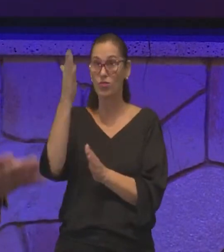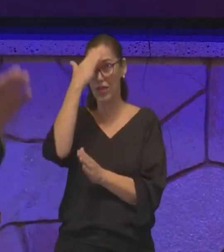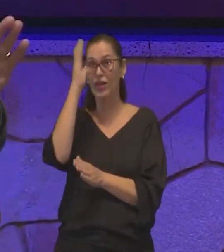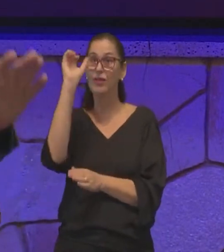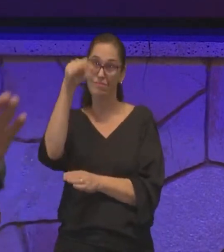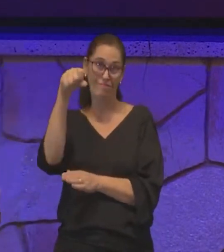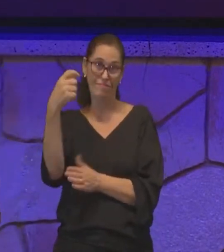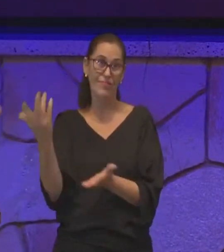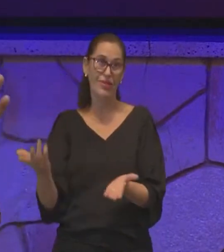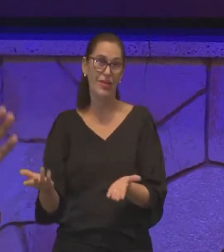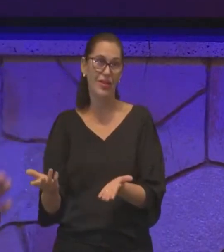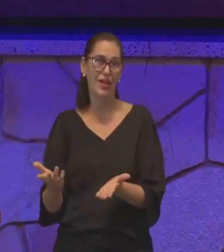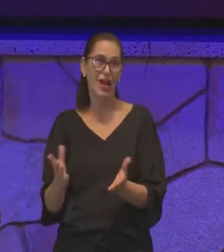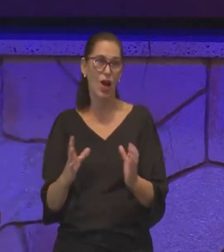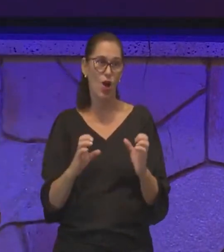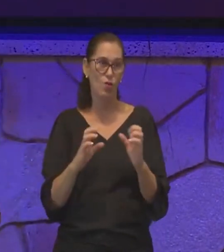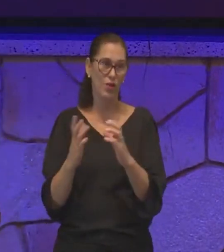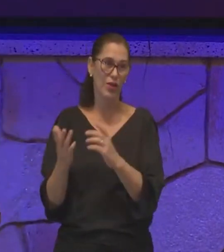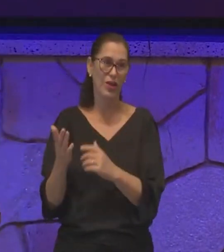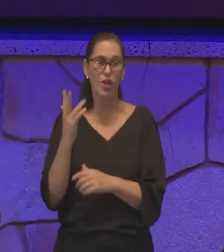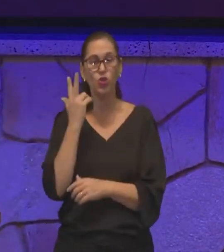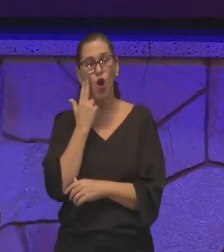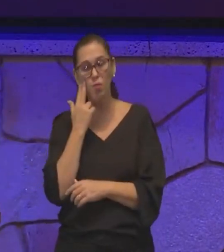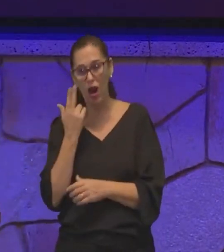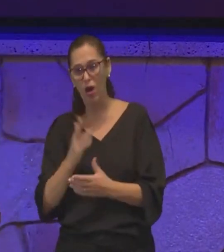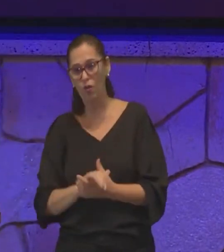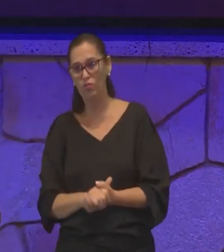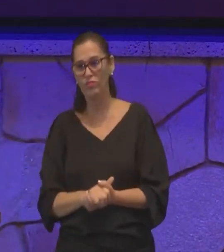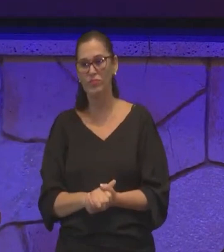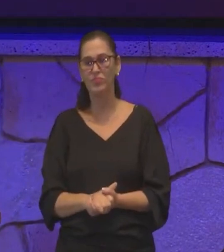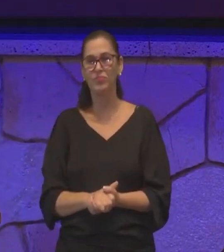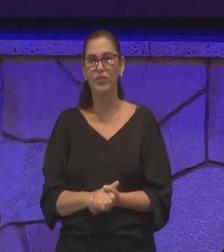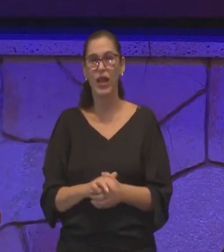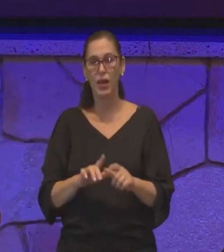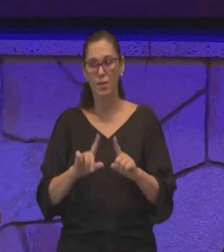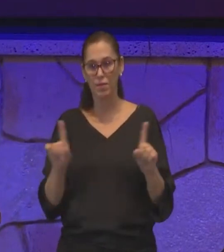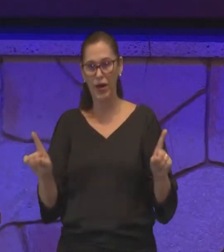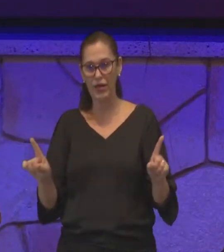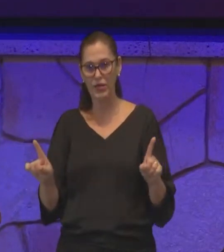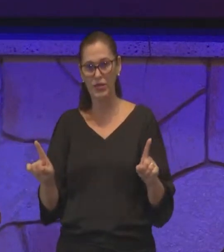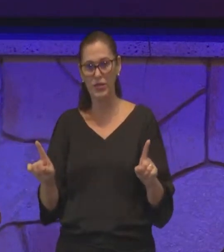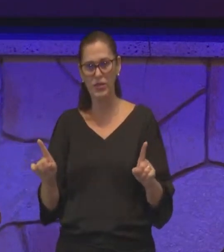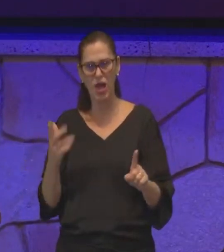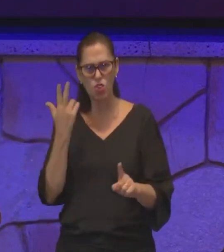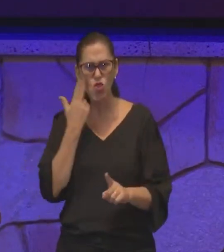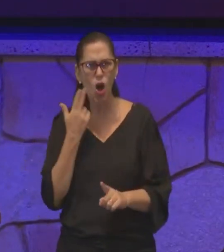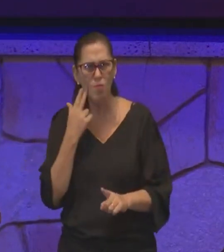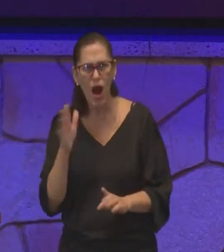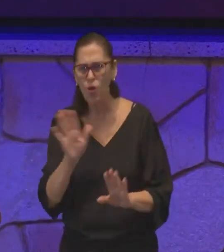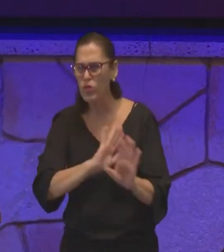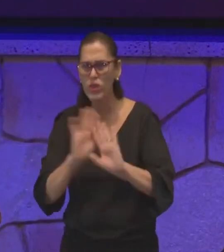sim alguma briga, alguma discussão. Mas isso não deve ser uma coisa normal. Mas